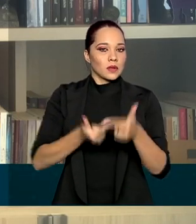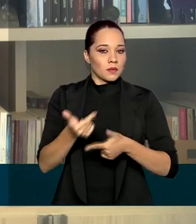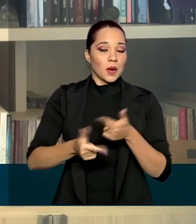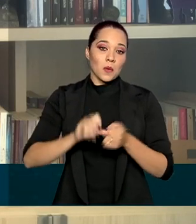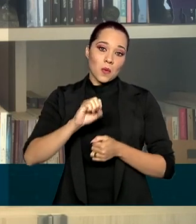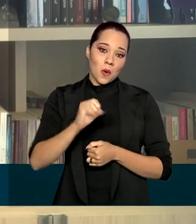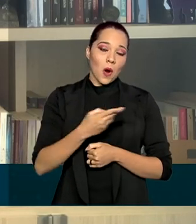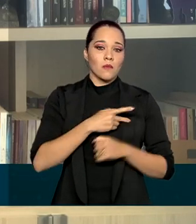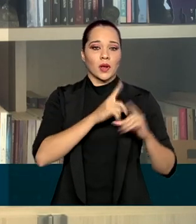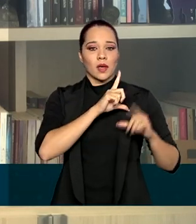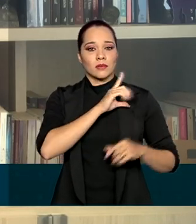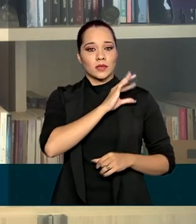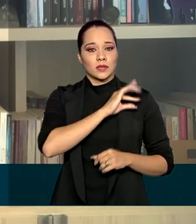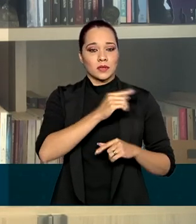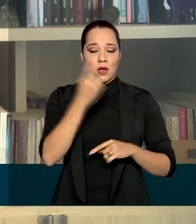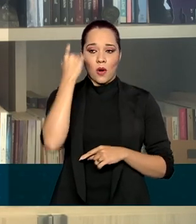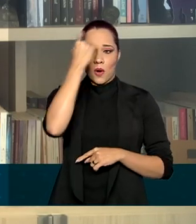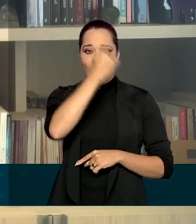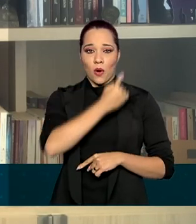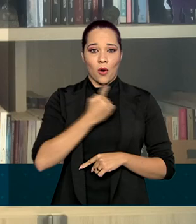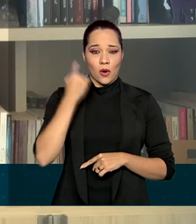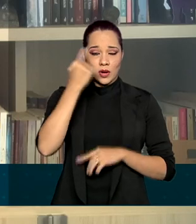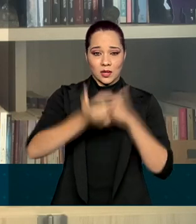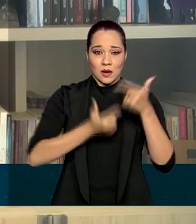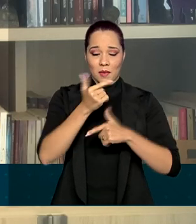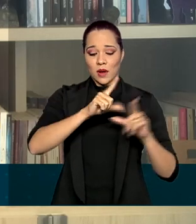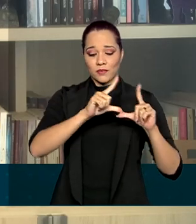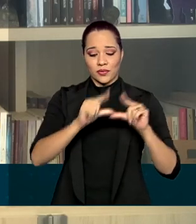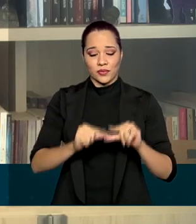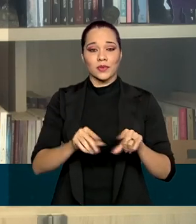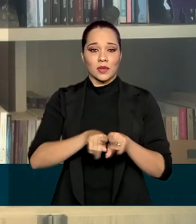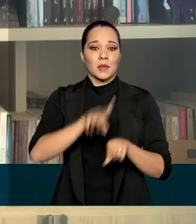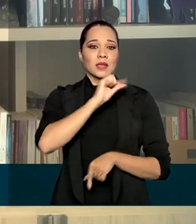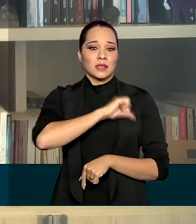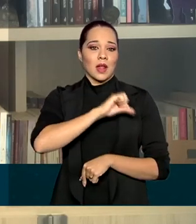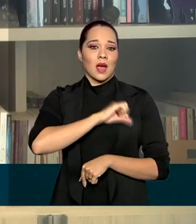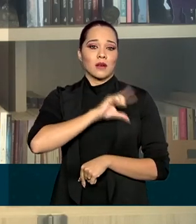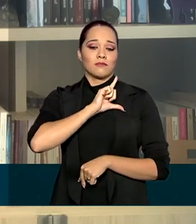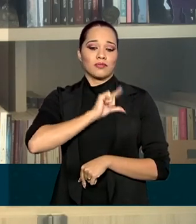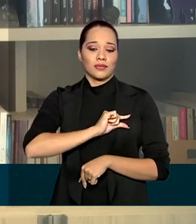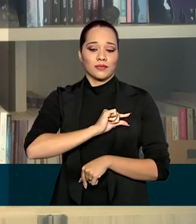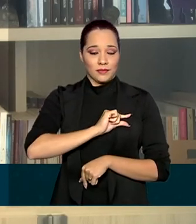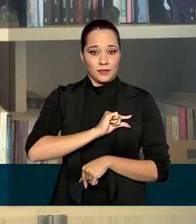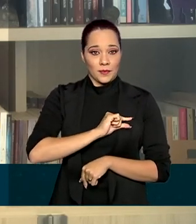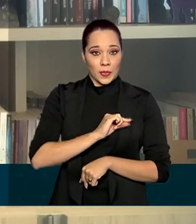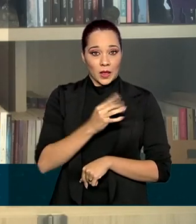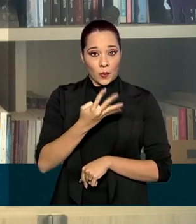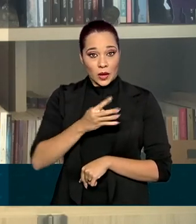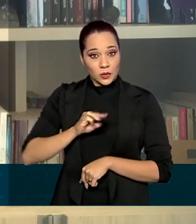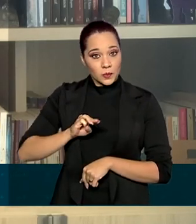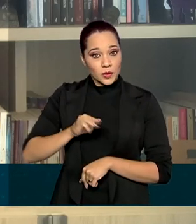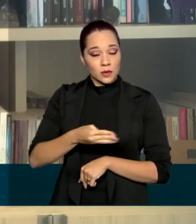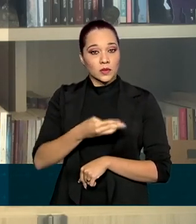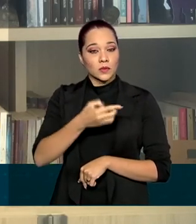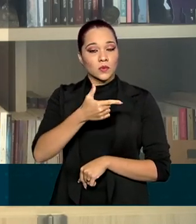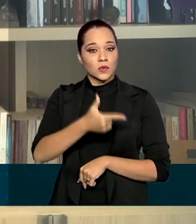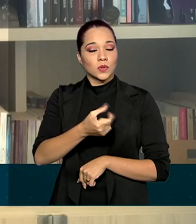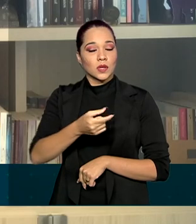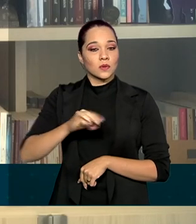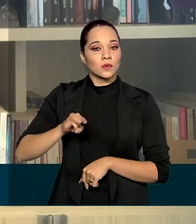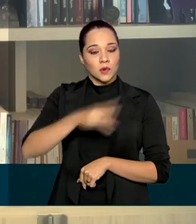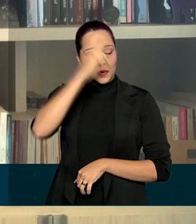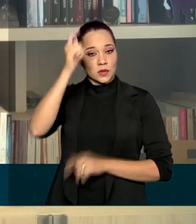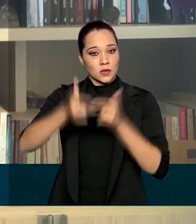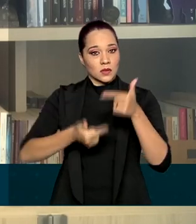ou pela redução de jornada de trabalho com redução de salários. 4,2 milhões de